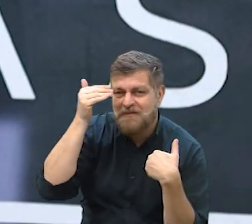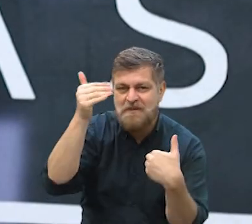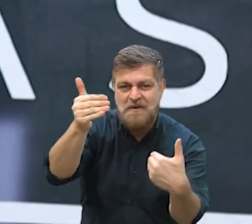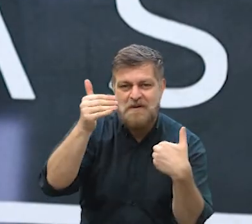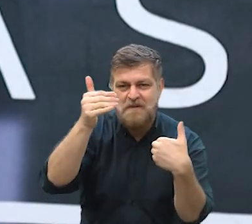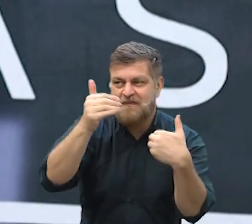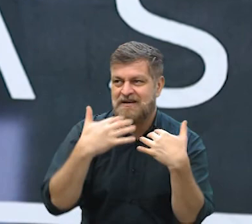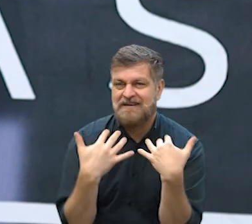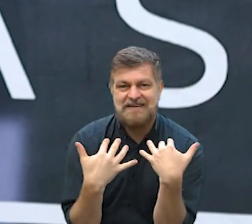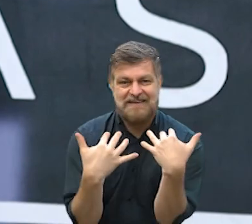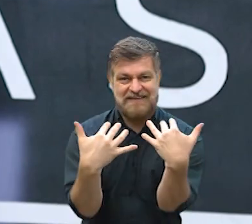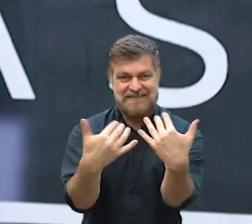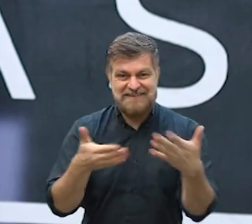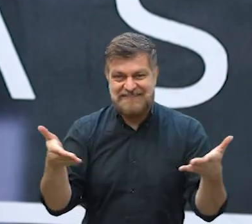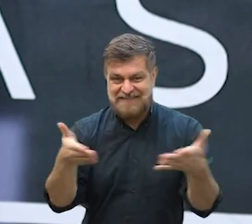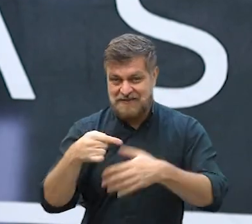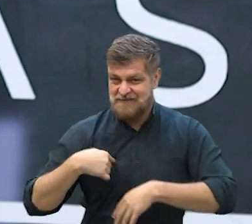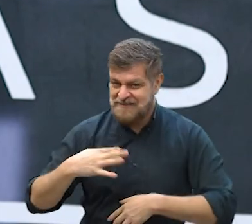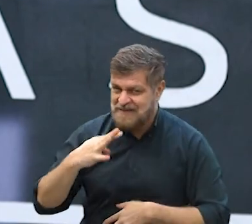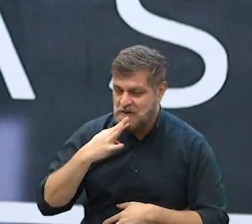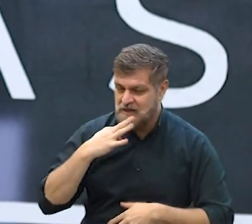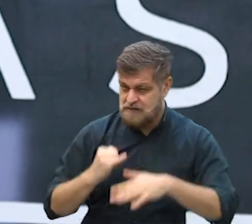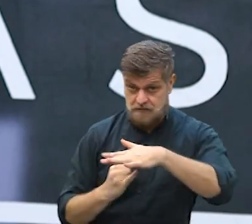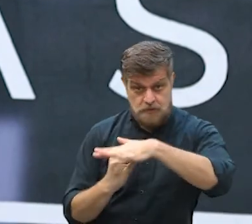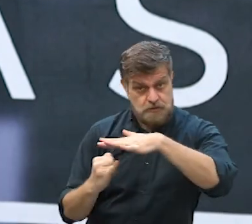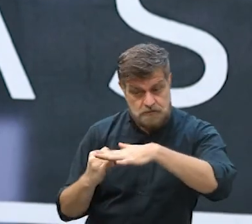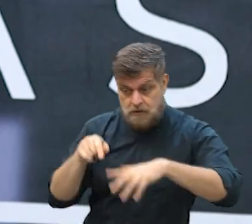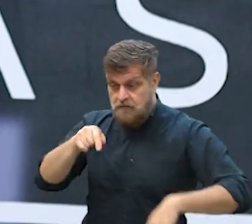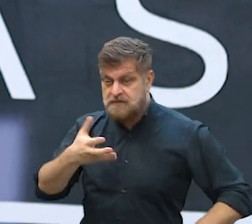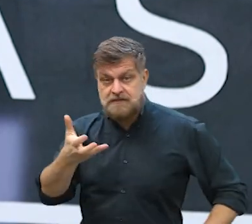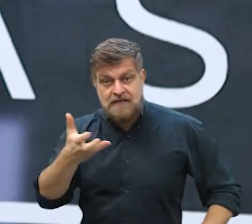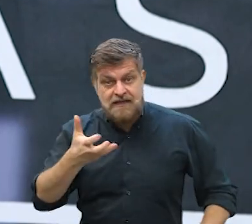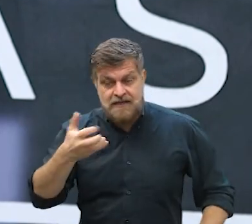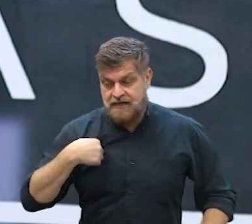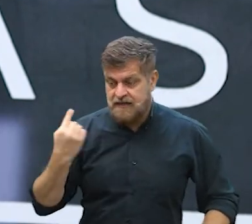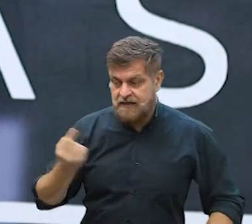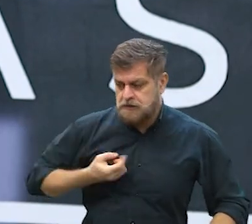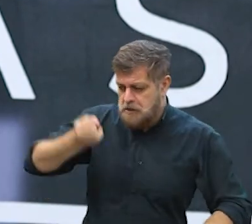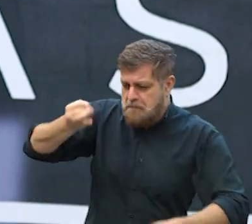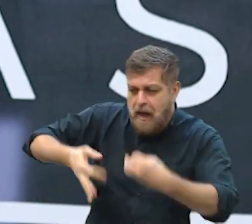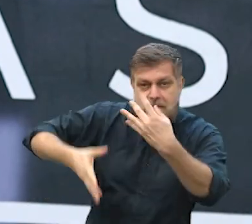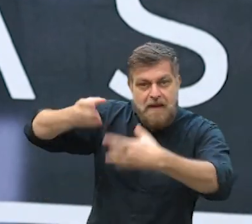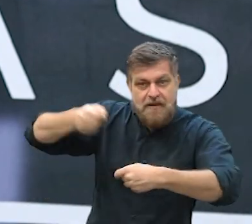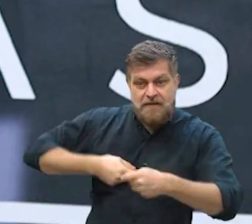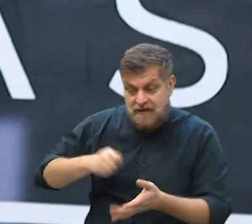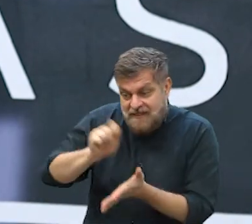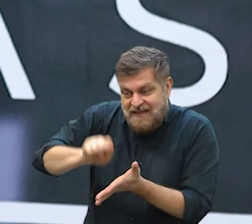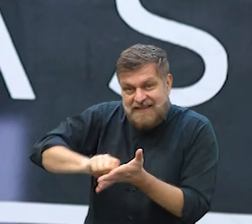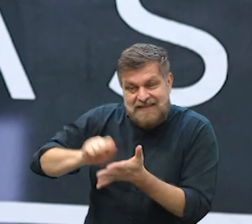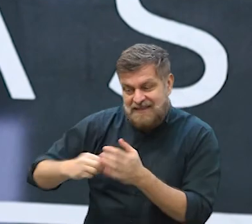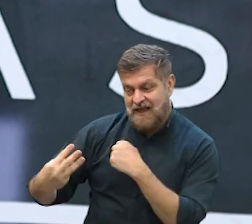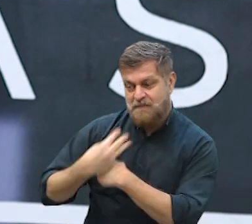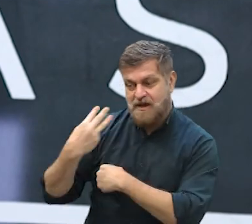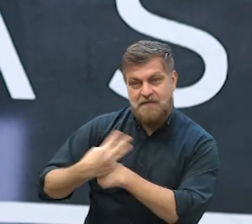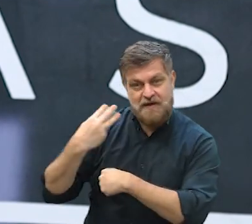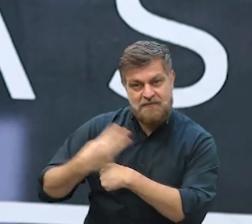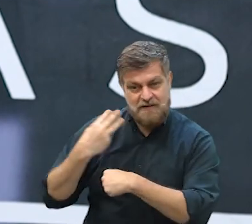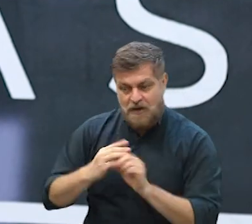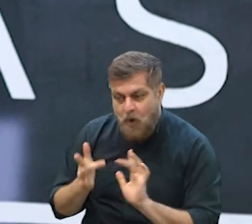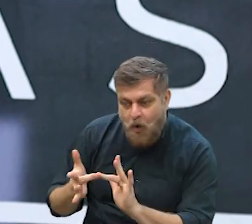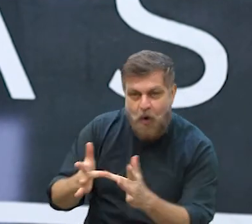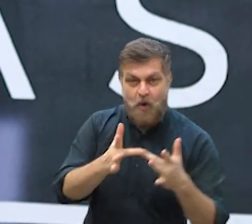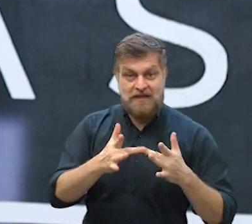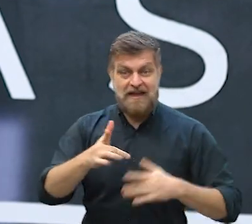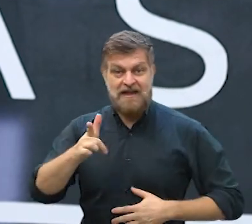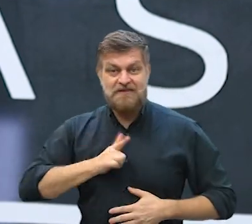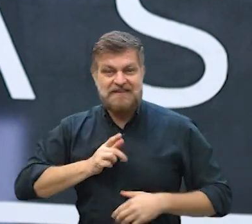pela sua atenção hoje. E se você conhece alguma instituição que você queira que a gente conte aqui, escreve para a gente, entre em contato pelas nossas redes sociais,